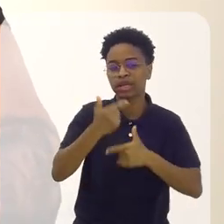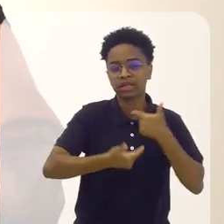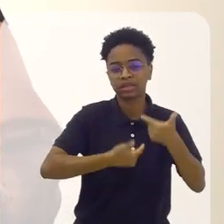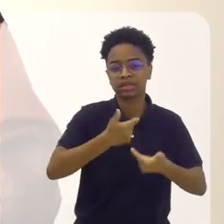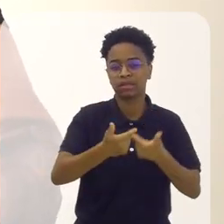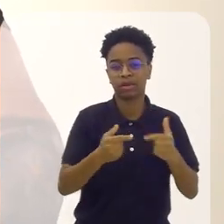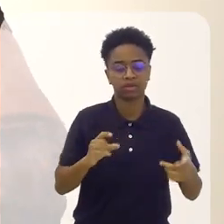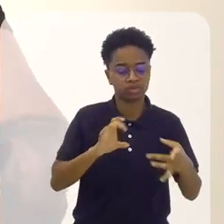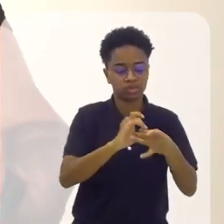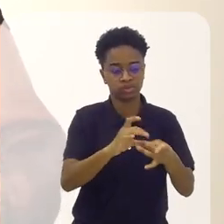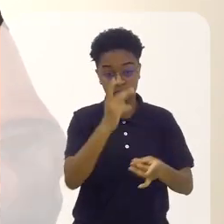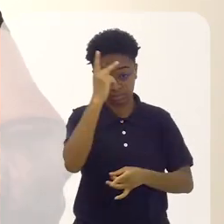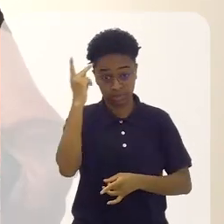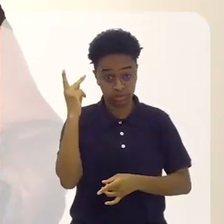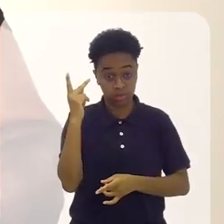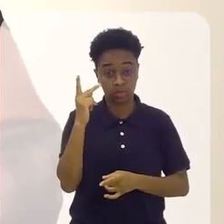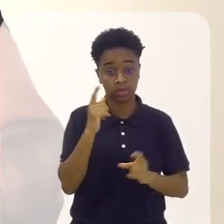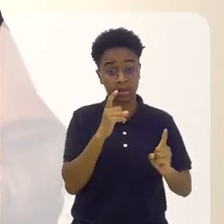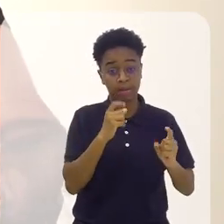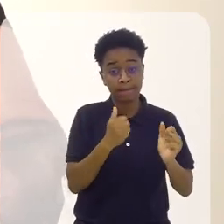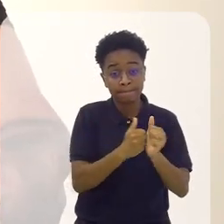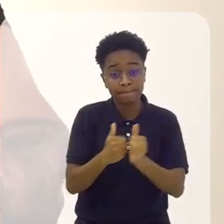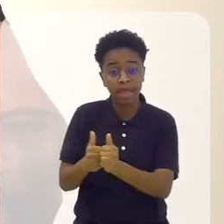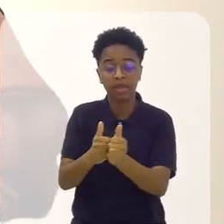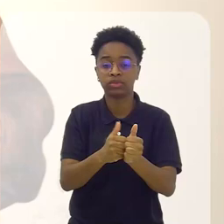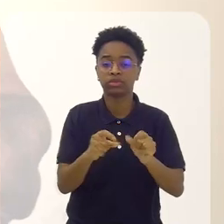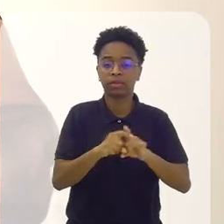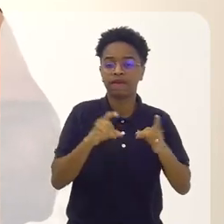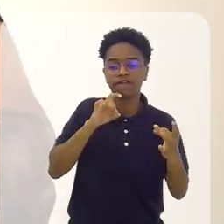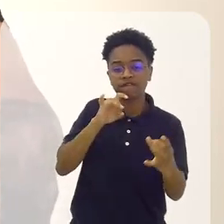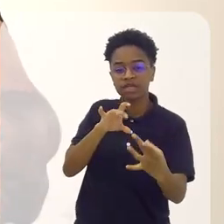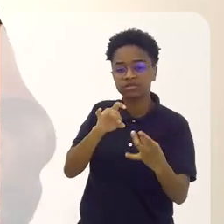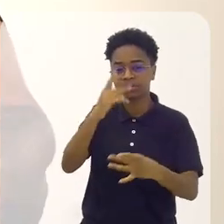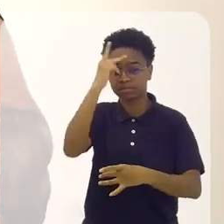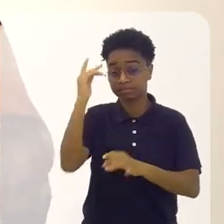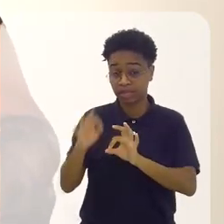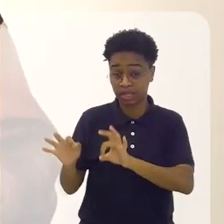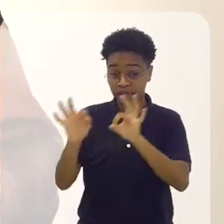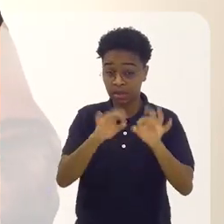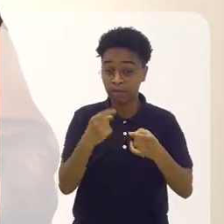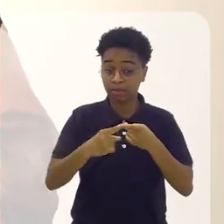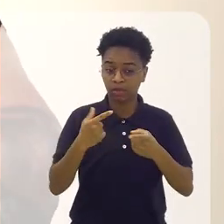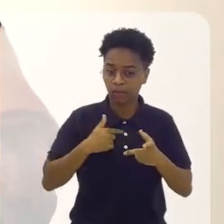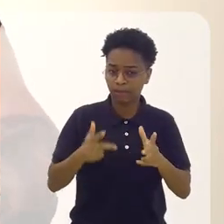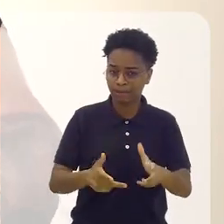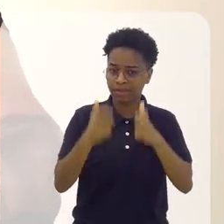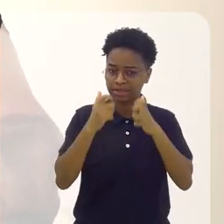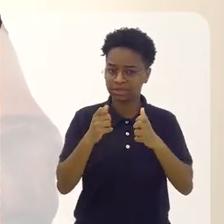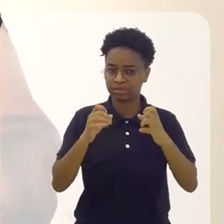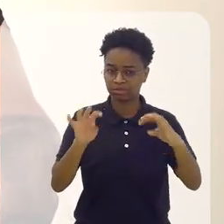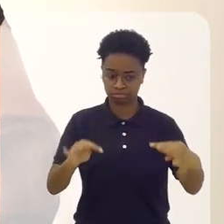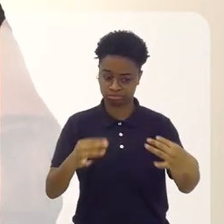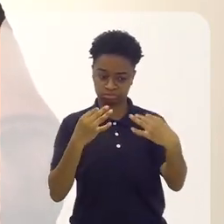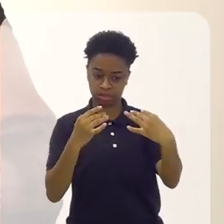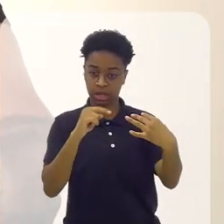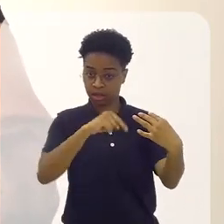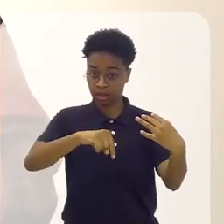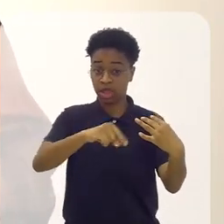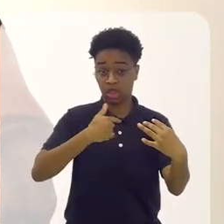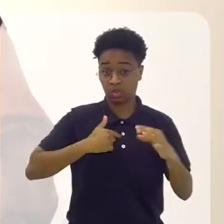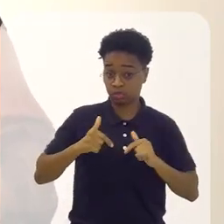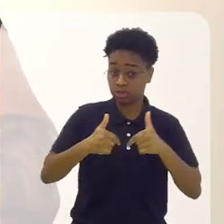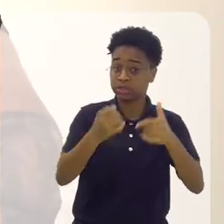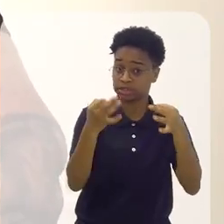assim, nos trabalhos e com as pessoas que estão ao redor ali, né, esse feedback de quem está assistindo, que eu percebo que eu estou